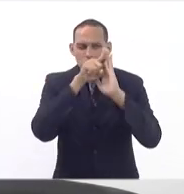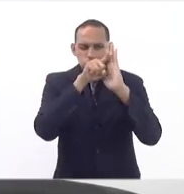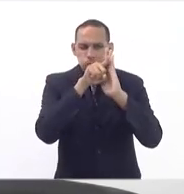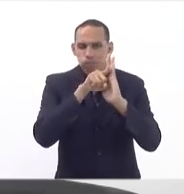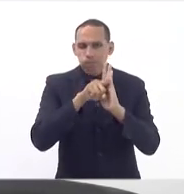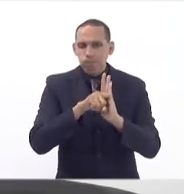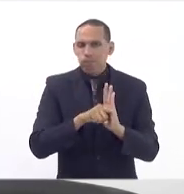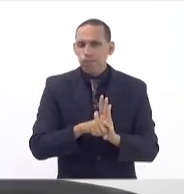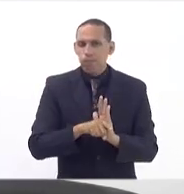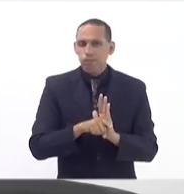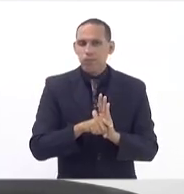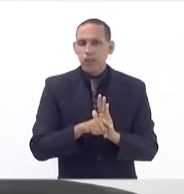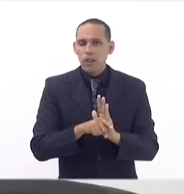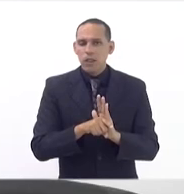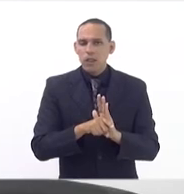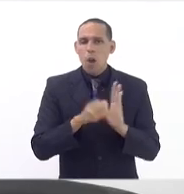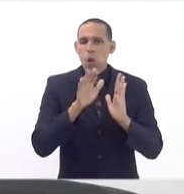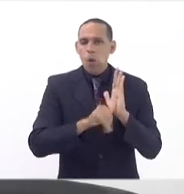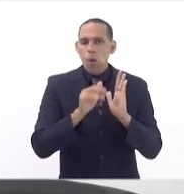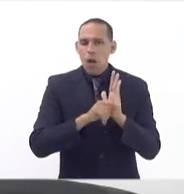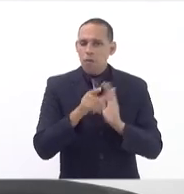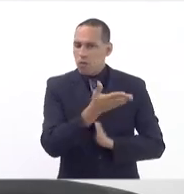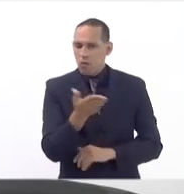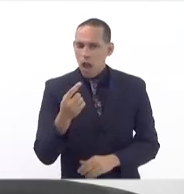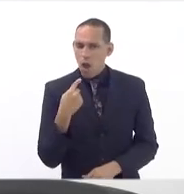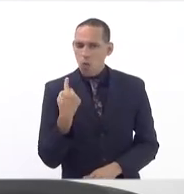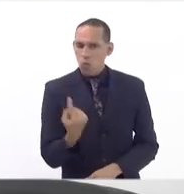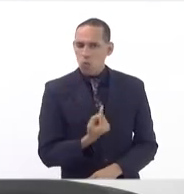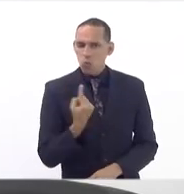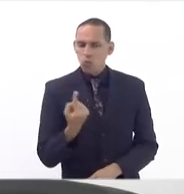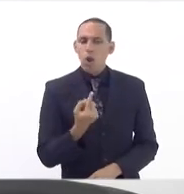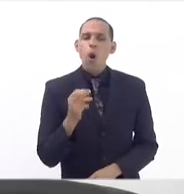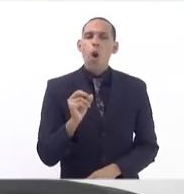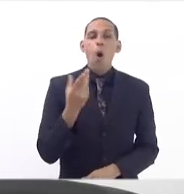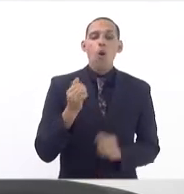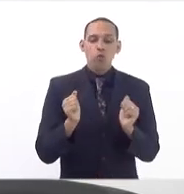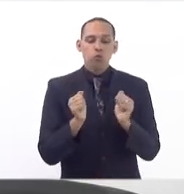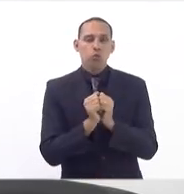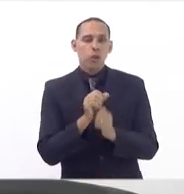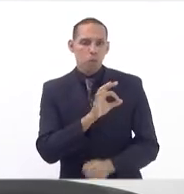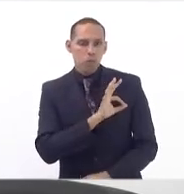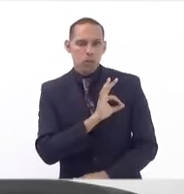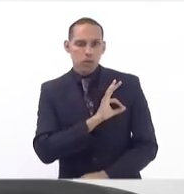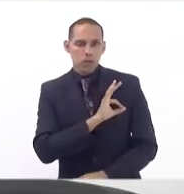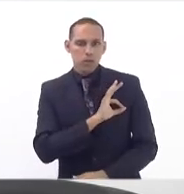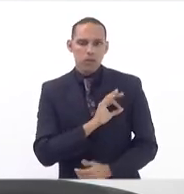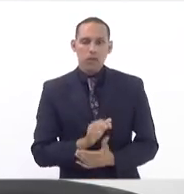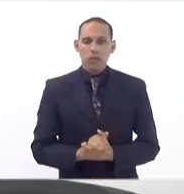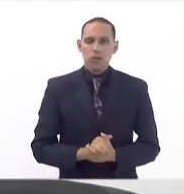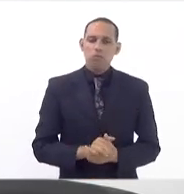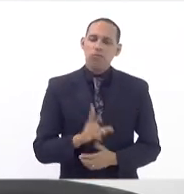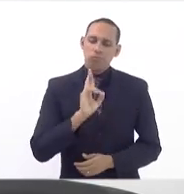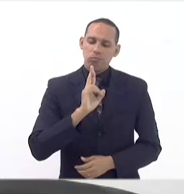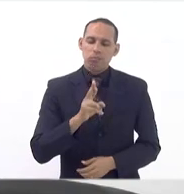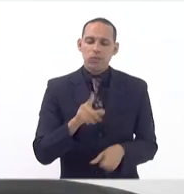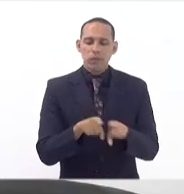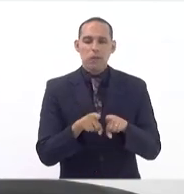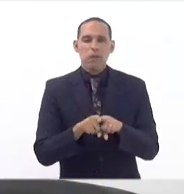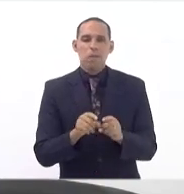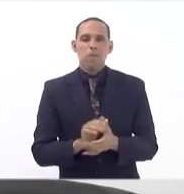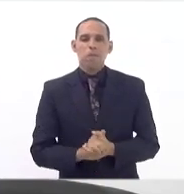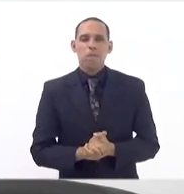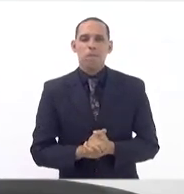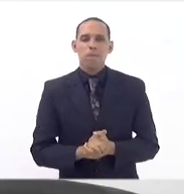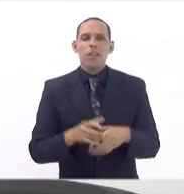investigação sobre esse esforço sozinhos e inclusive ou em conjunto com a polícia outro tive que já foi respondido